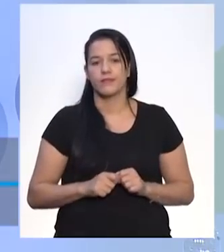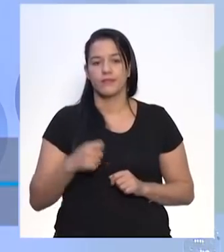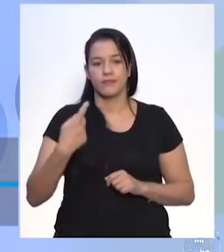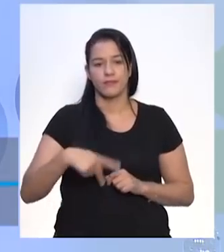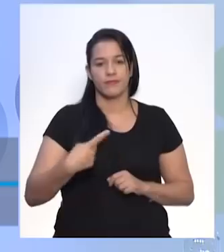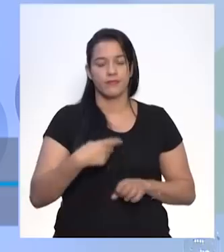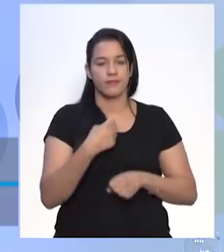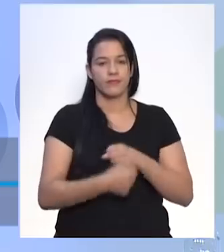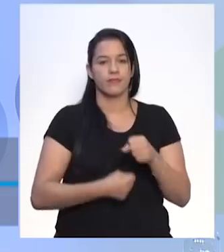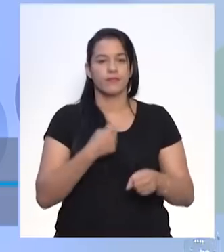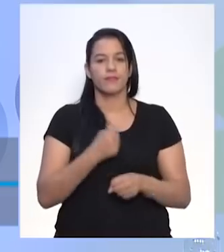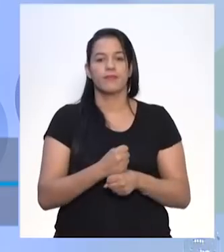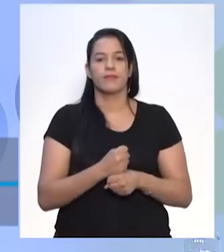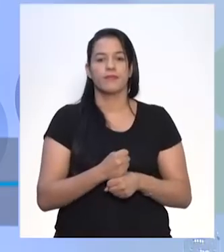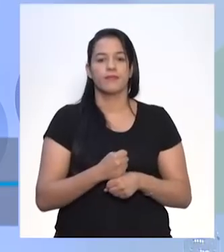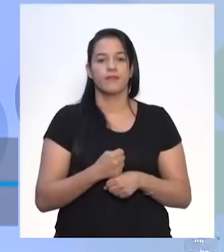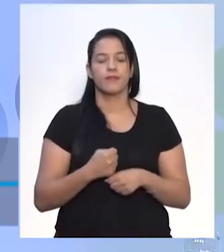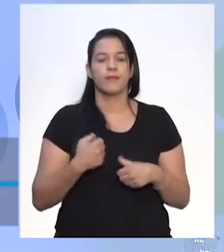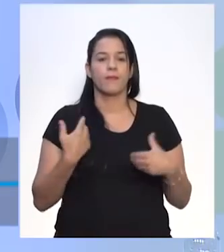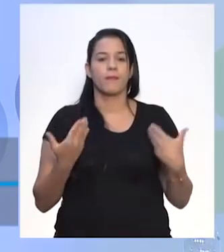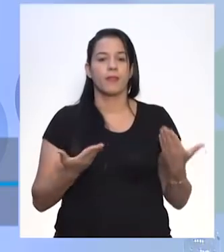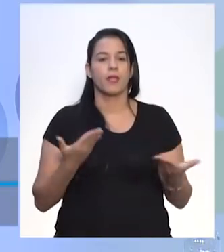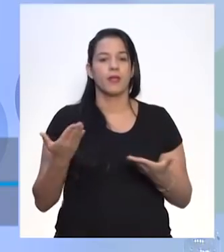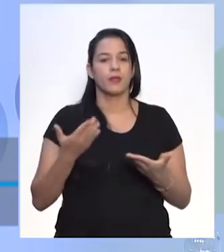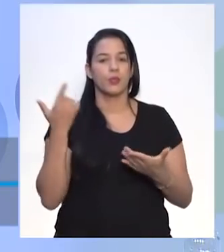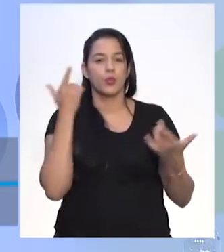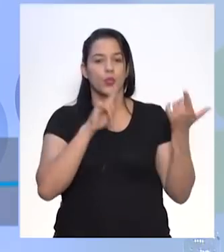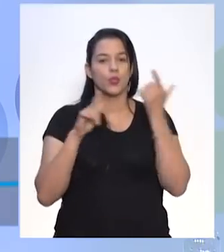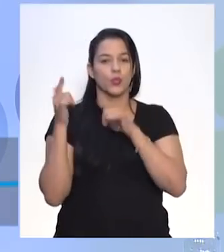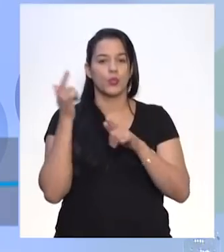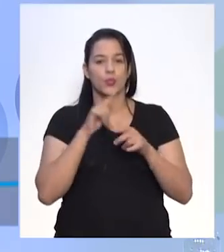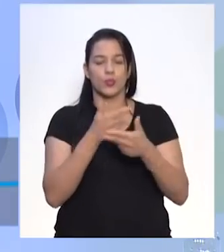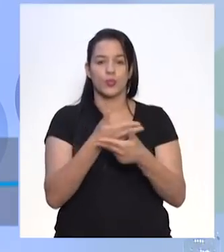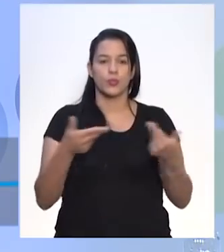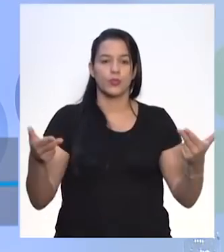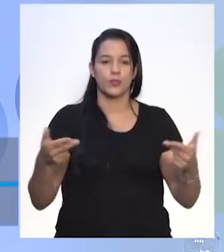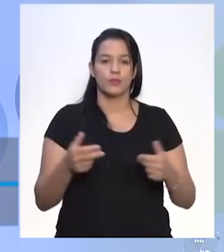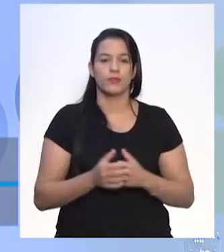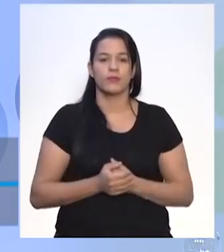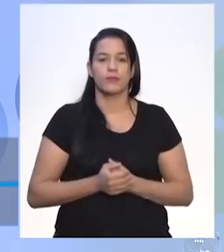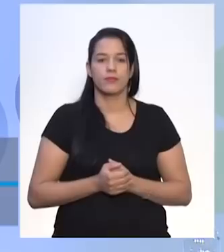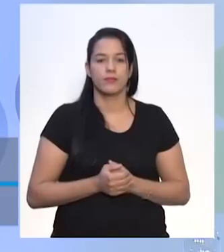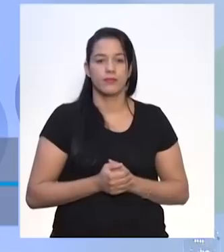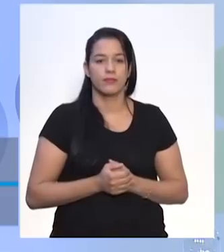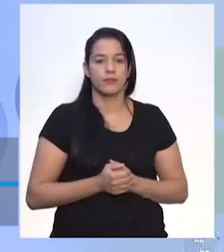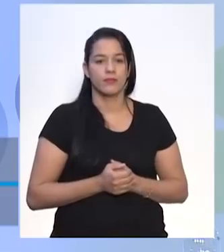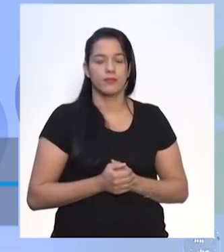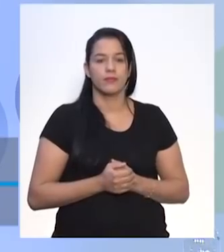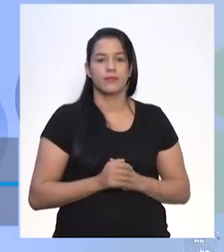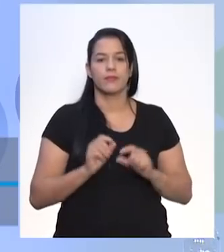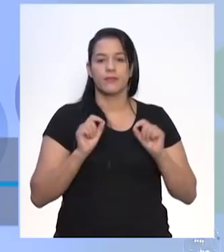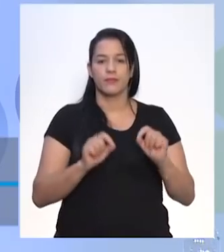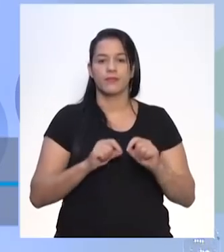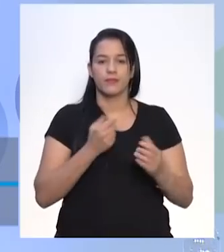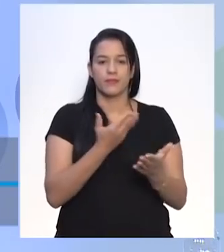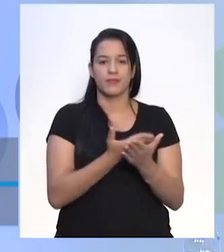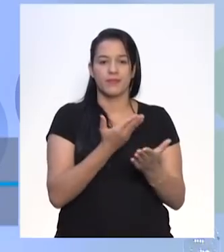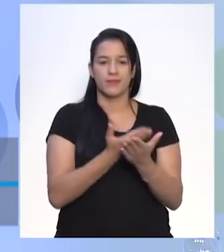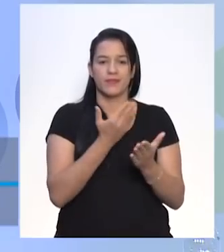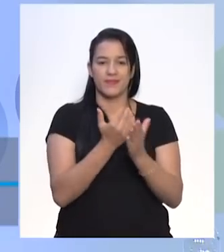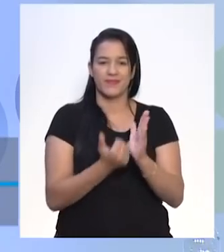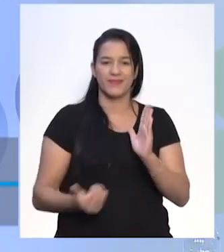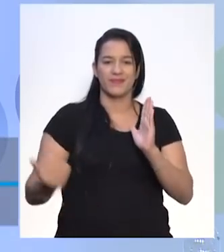neste ano? O que ela vai fazer para conquistar os sonhos dela? Bom, A Duda colocou que pretende estudar